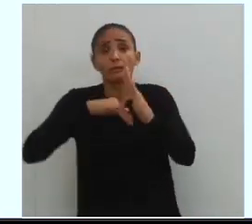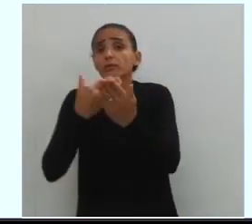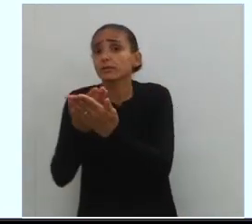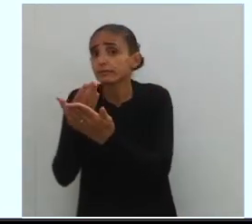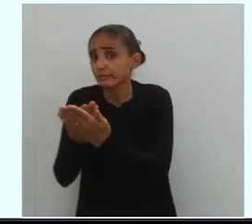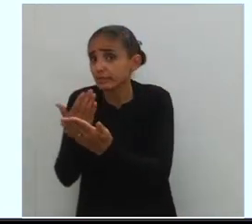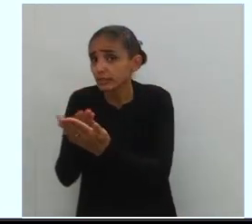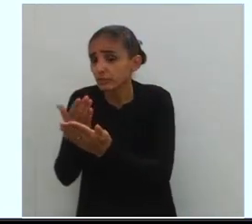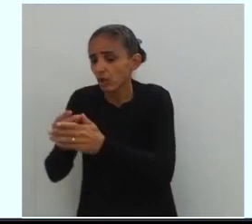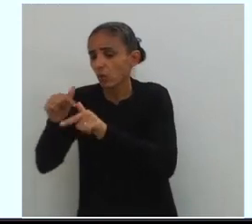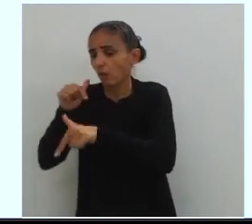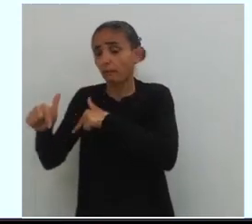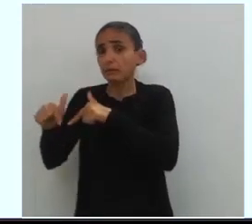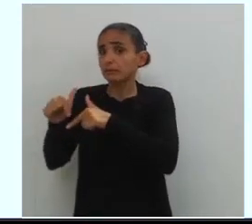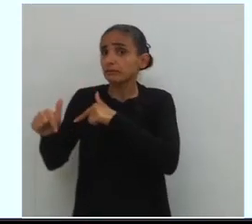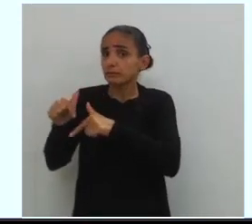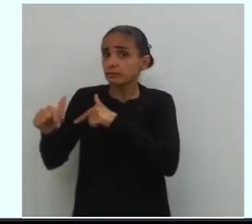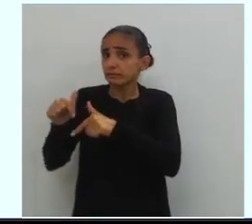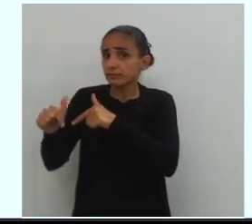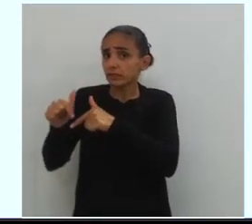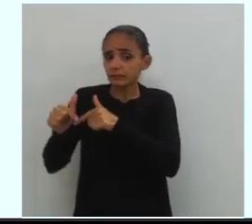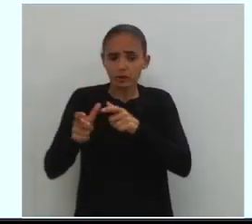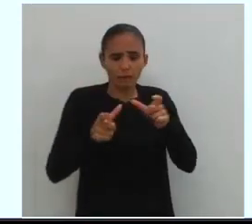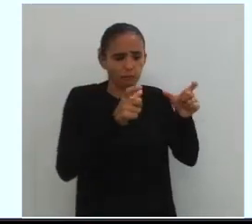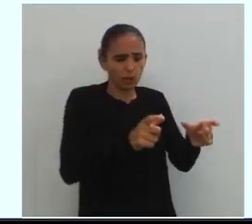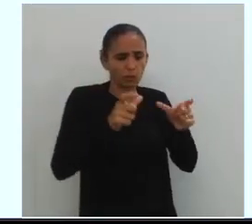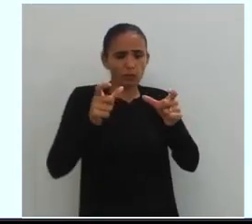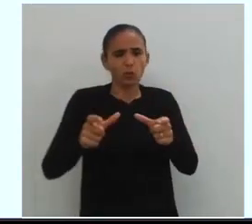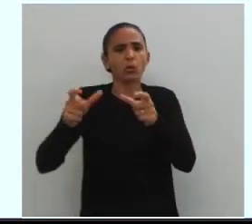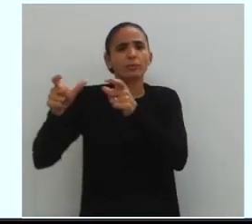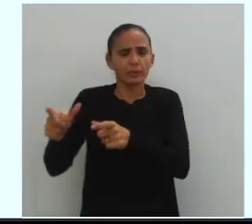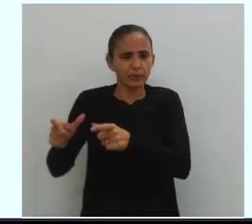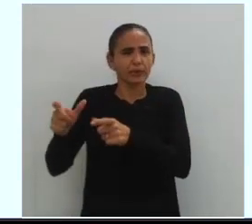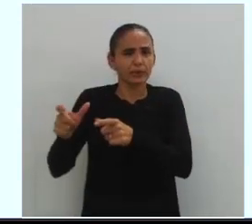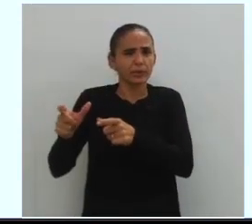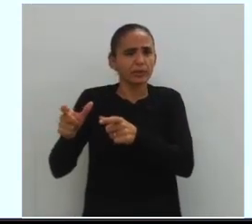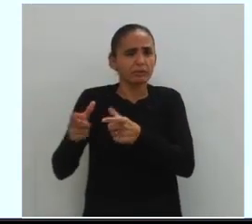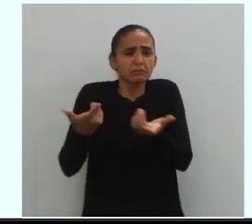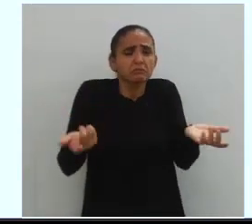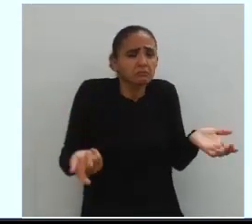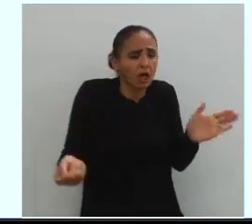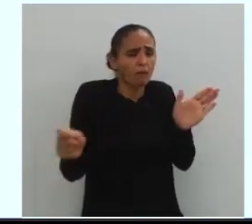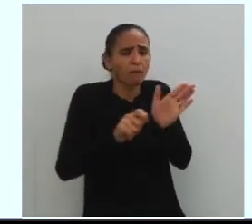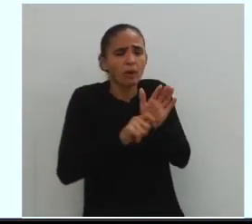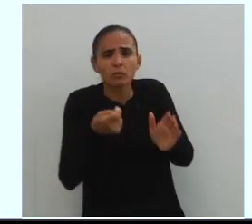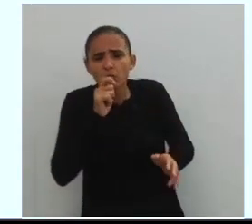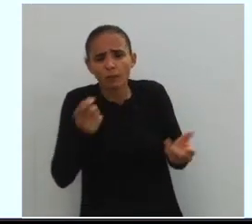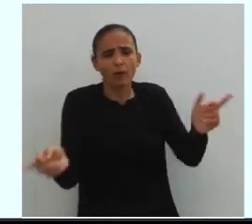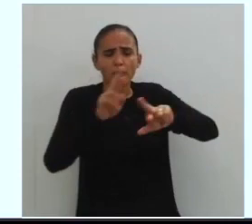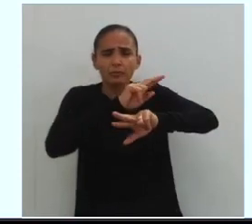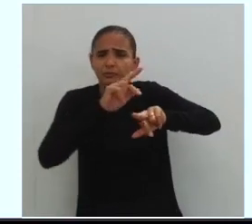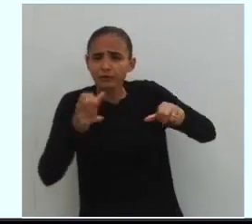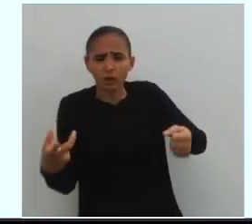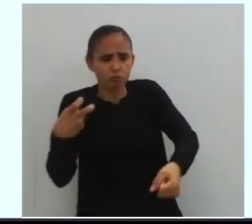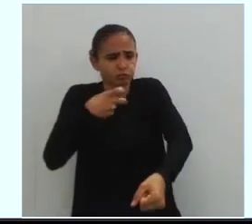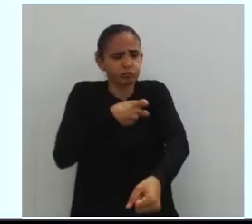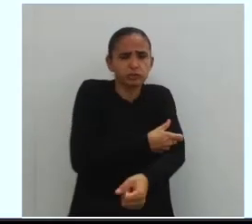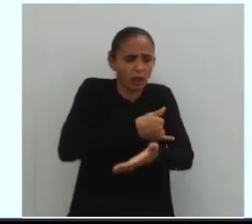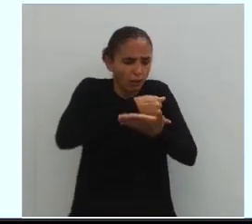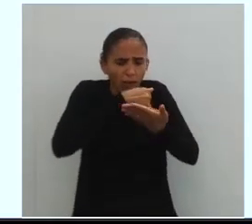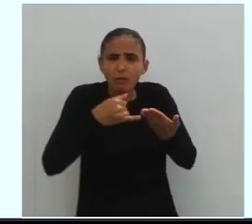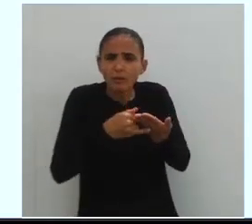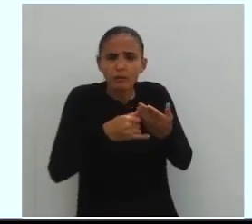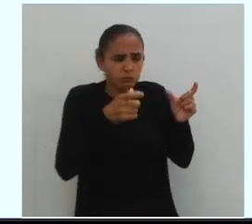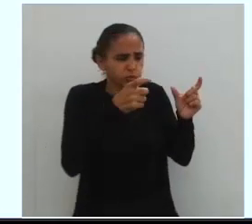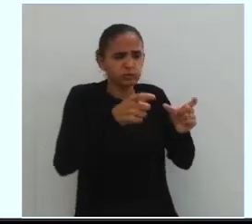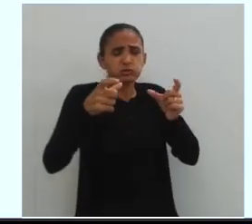pode estar na escola, pode estar no trabalho ou no lugar aí da moradia que você possa estar morando